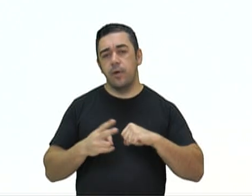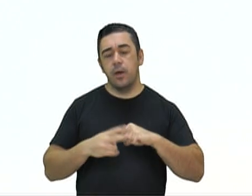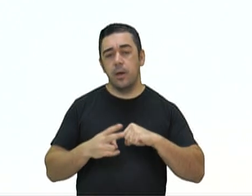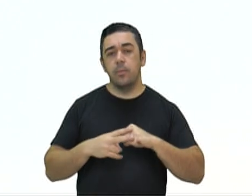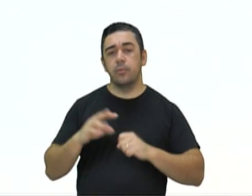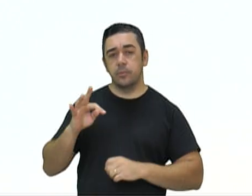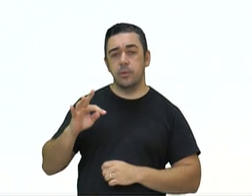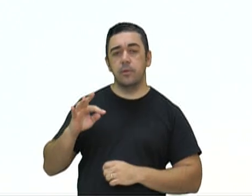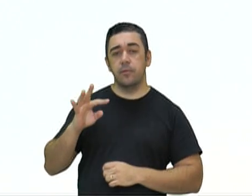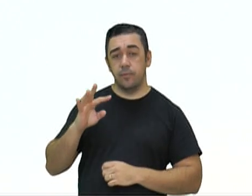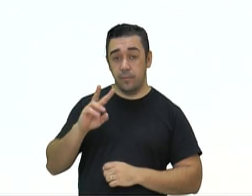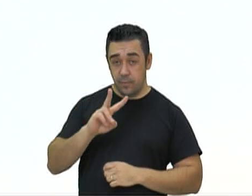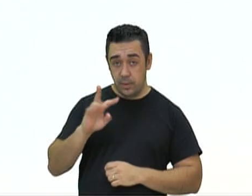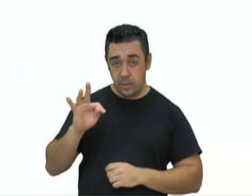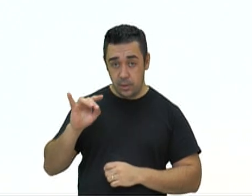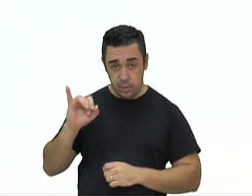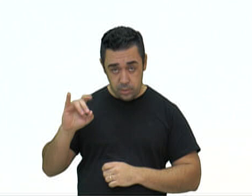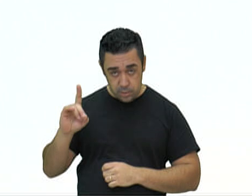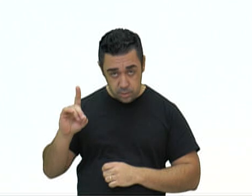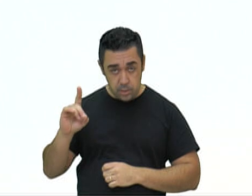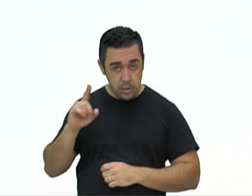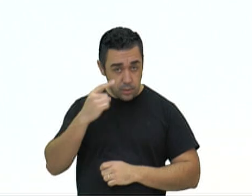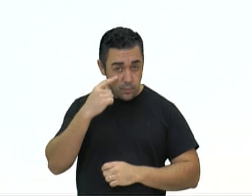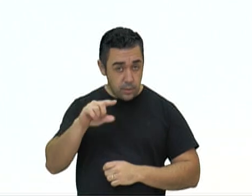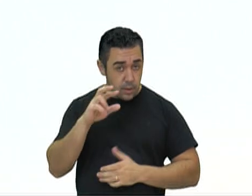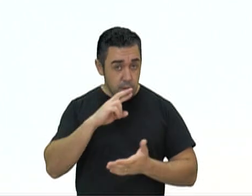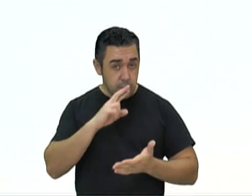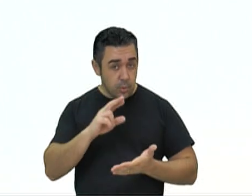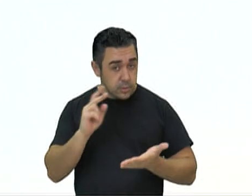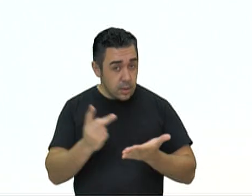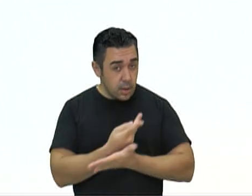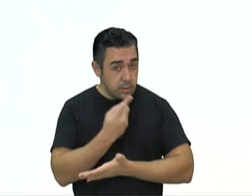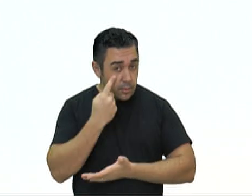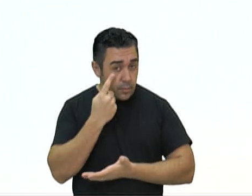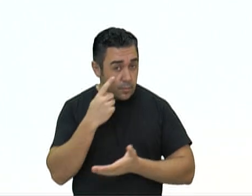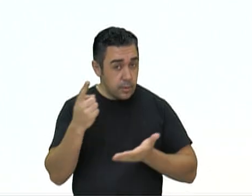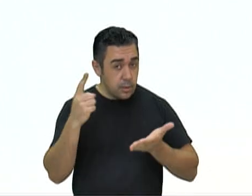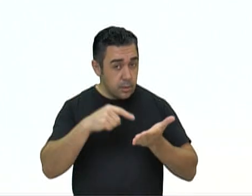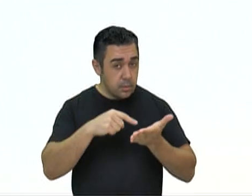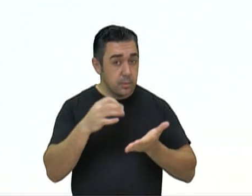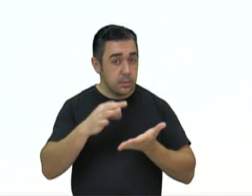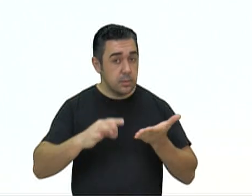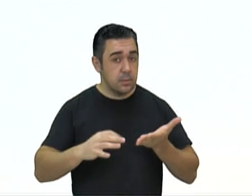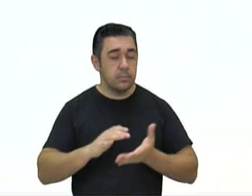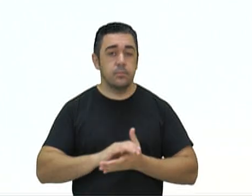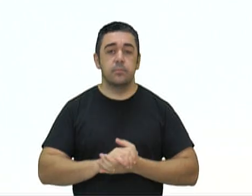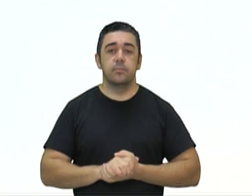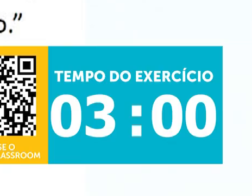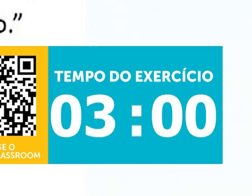vocês agora vão assinalar a alternativa incorreta, ok? A gente já volta para verificar.